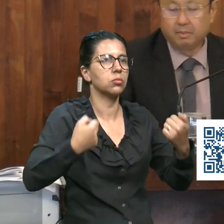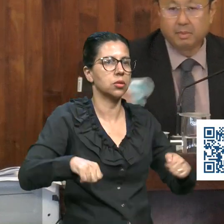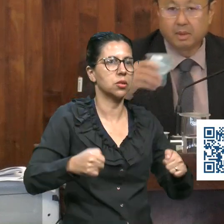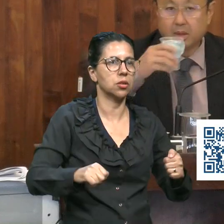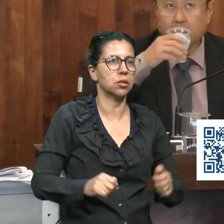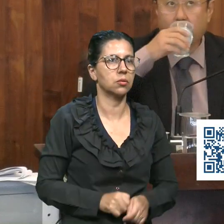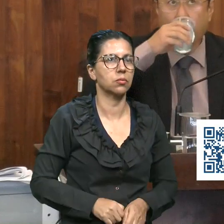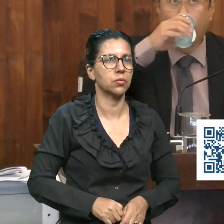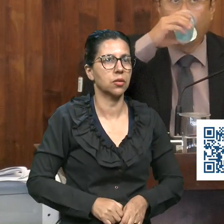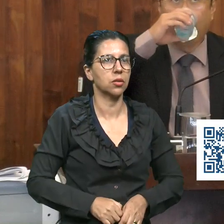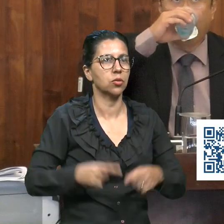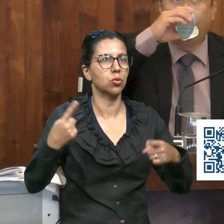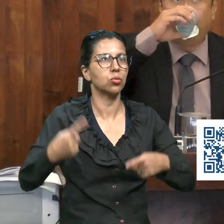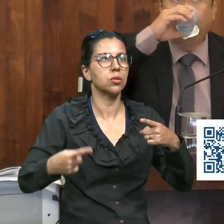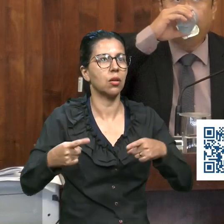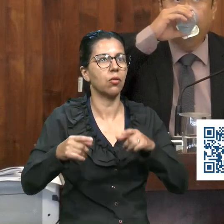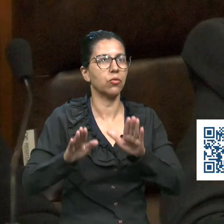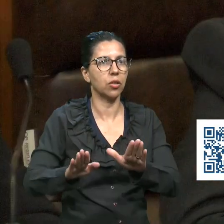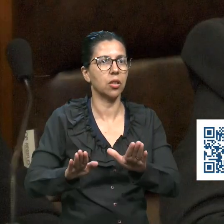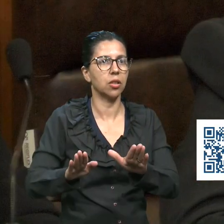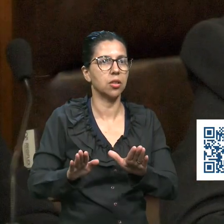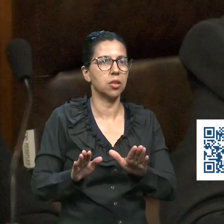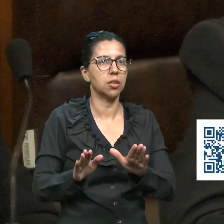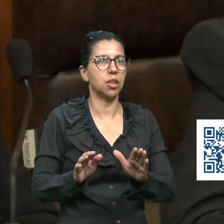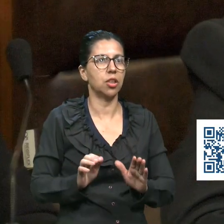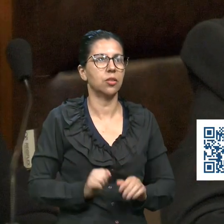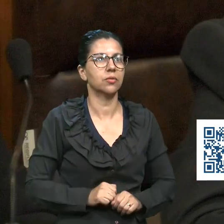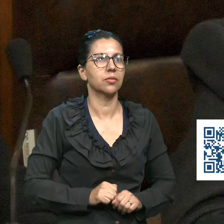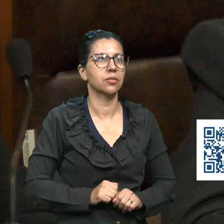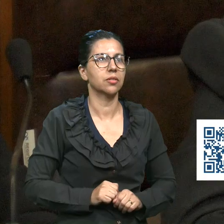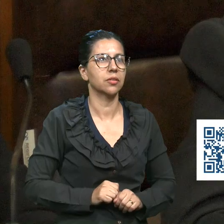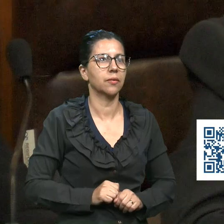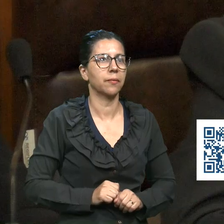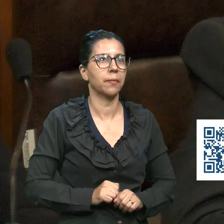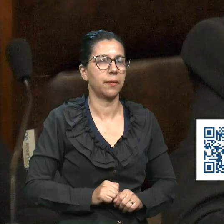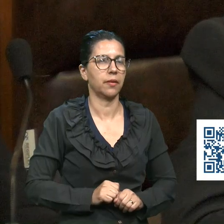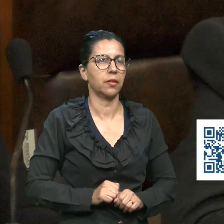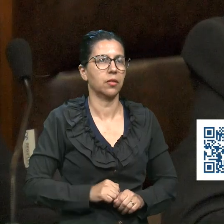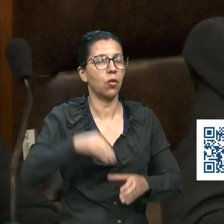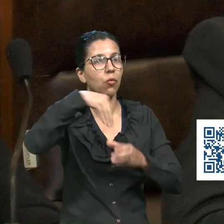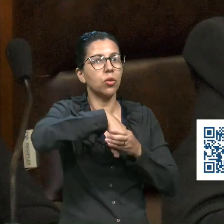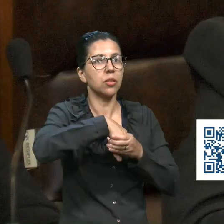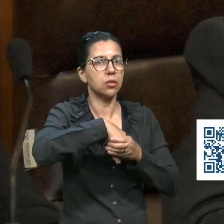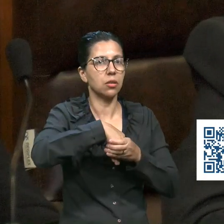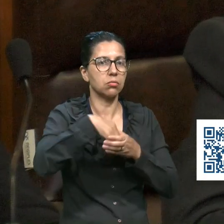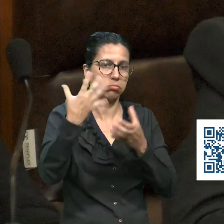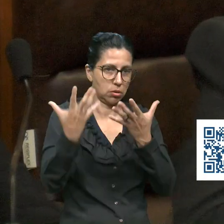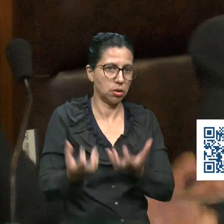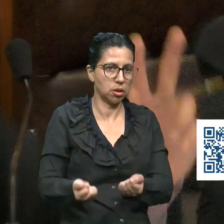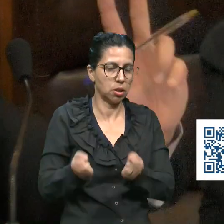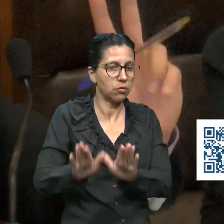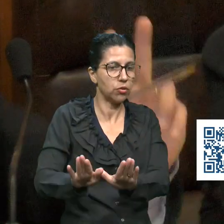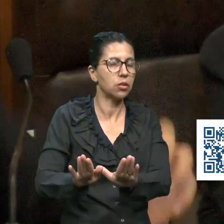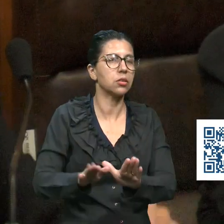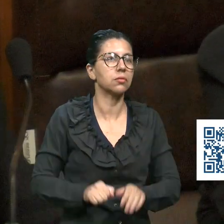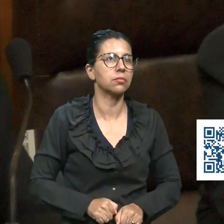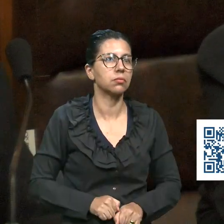Em discussão, requerimento. Não havendo vereadores inscritos, está em discussão, está em votação. Os vereadores que estão favoráveis, permaneçam como se